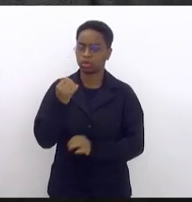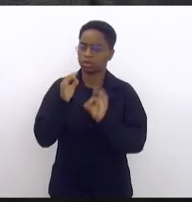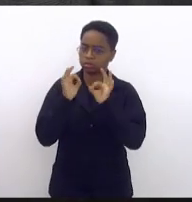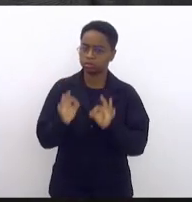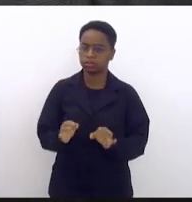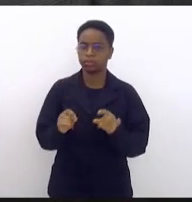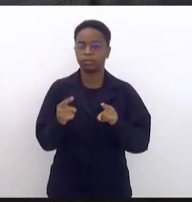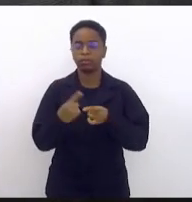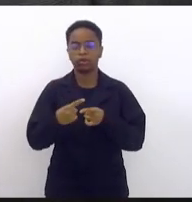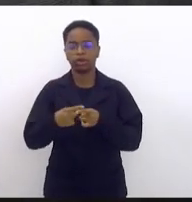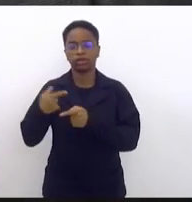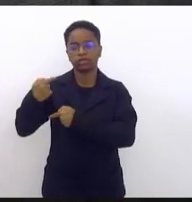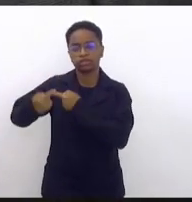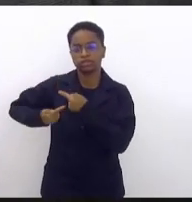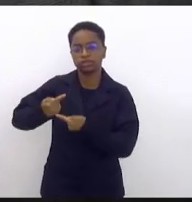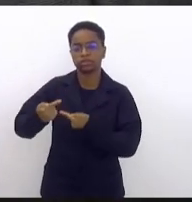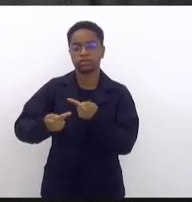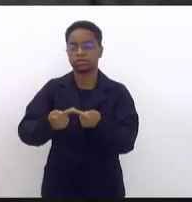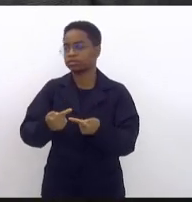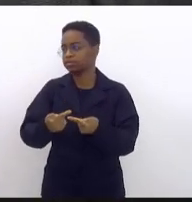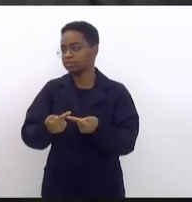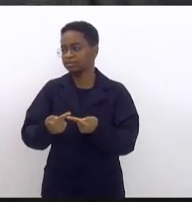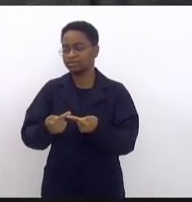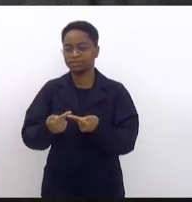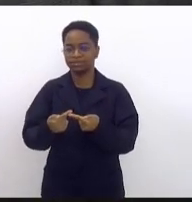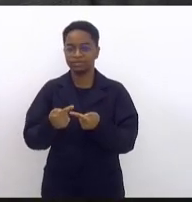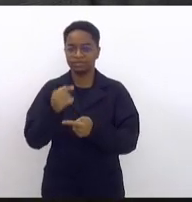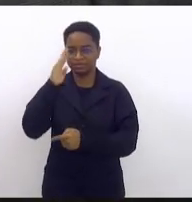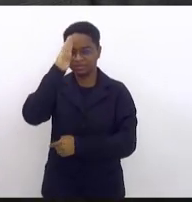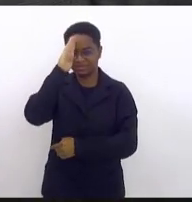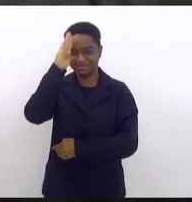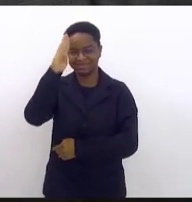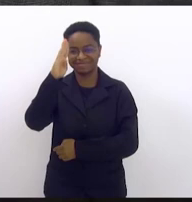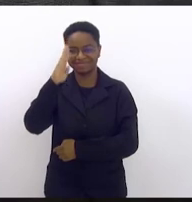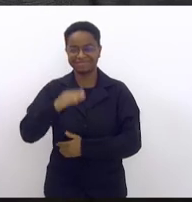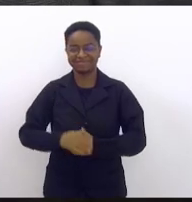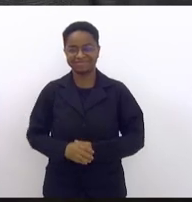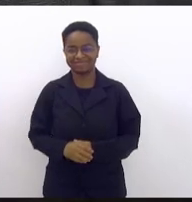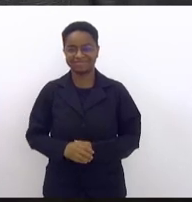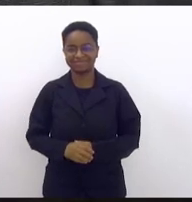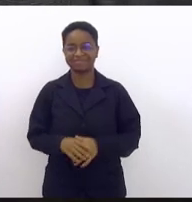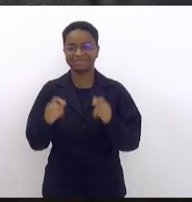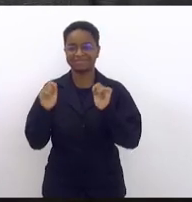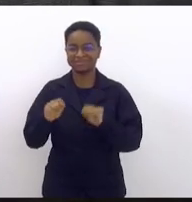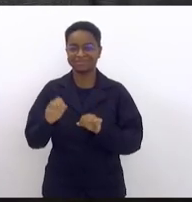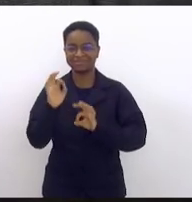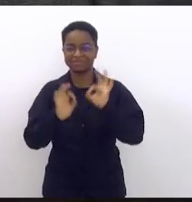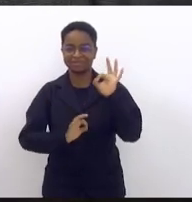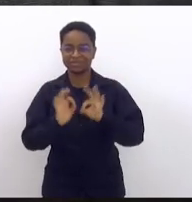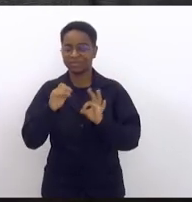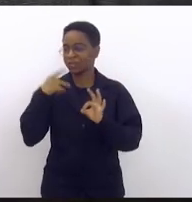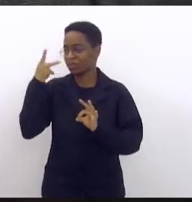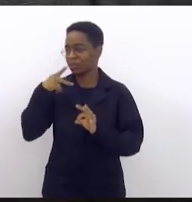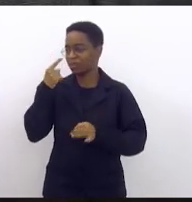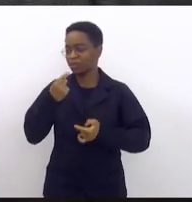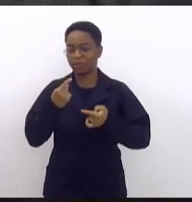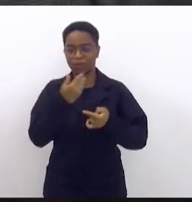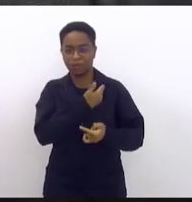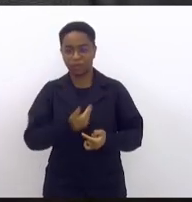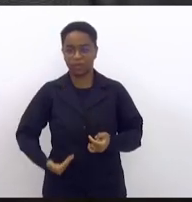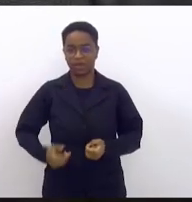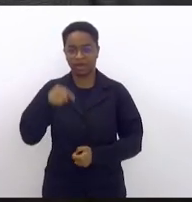Uma Geração eh eh fundamental para paraa construção de políticas públicas do nosso